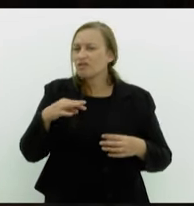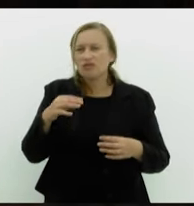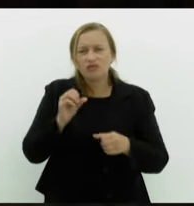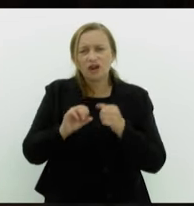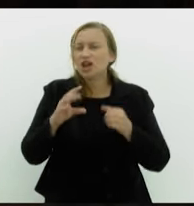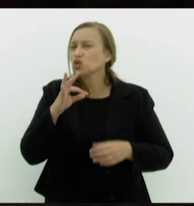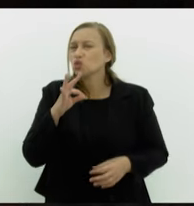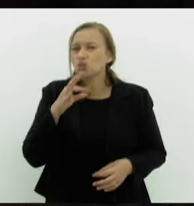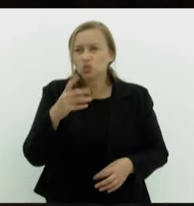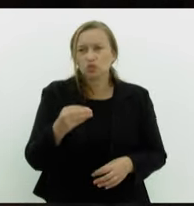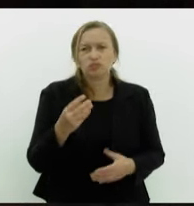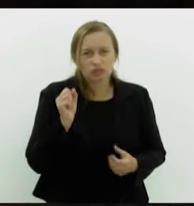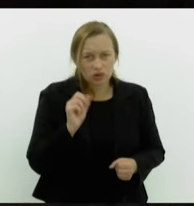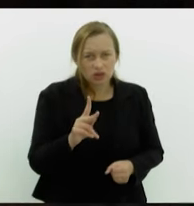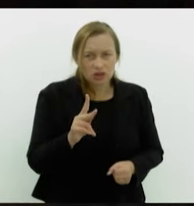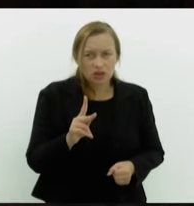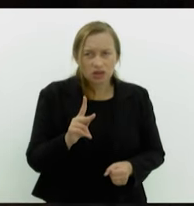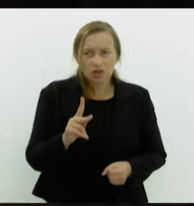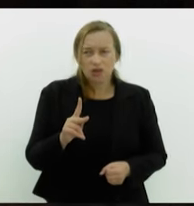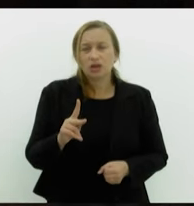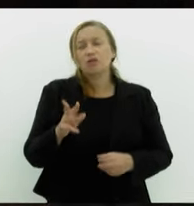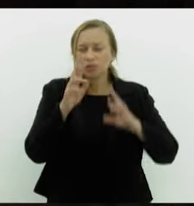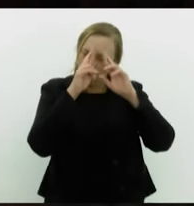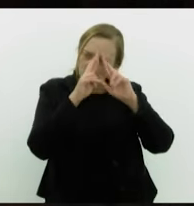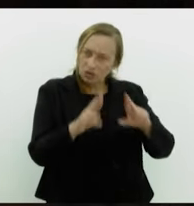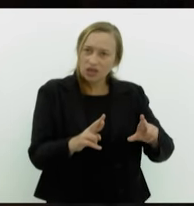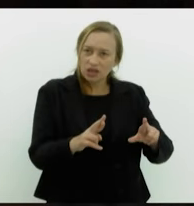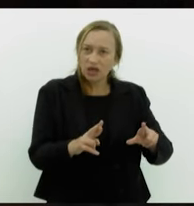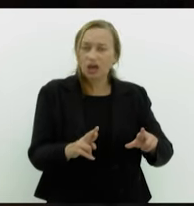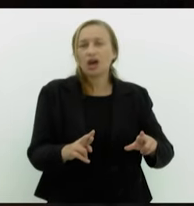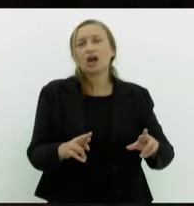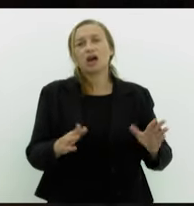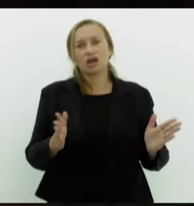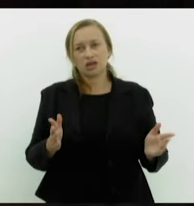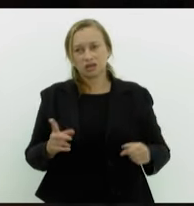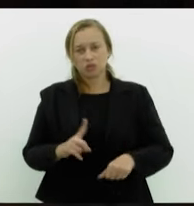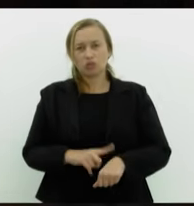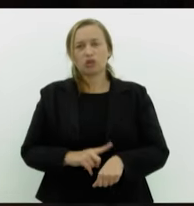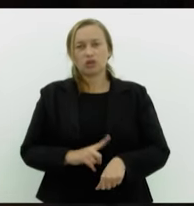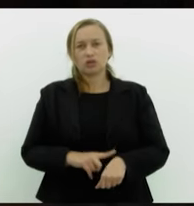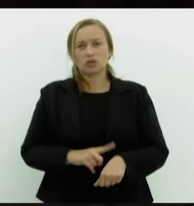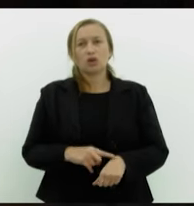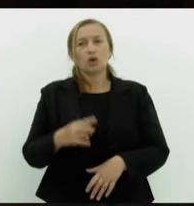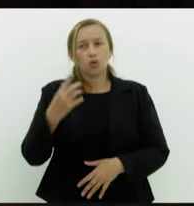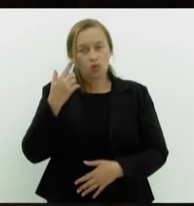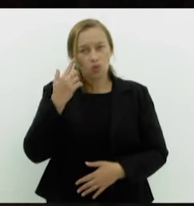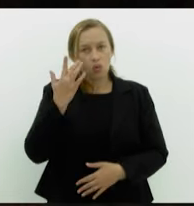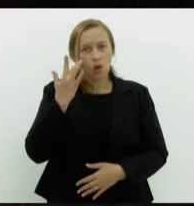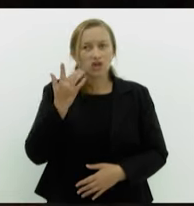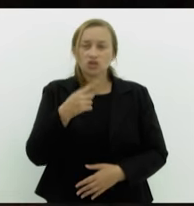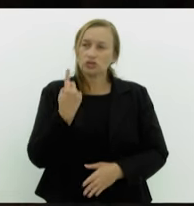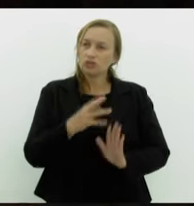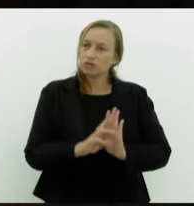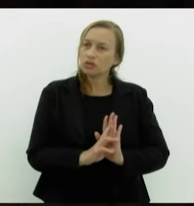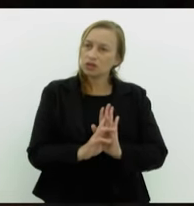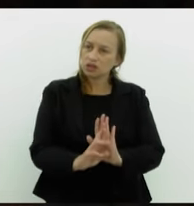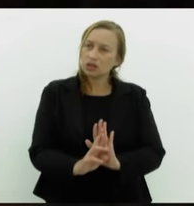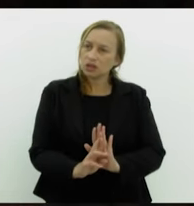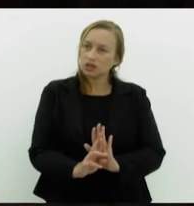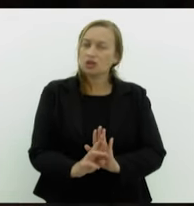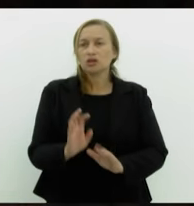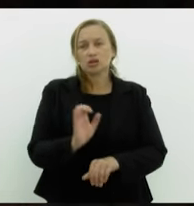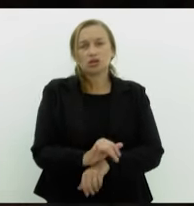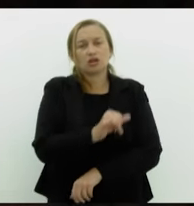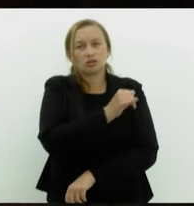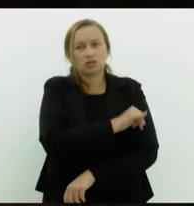falar, certo? Vamos tentar respeitar o parlamento aqui, porque eu acho que nós somos representantes do nosso povo do Estado do Rio de Janeiro e